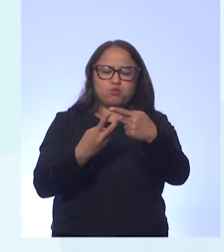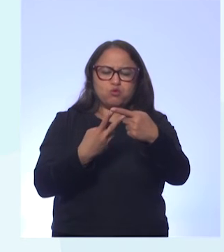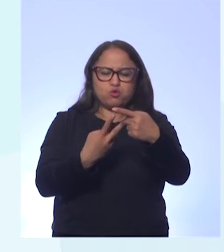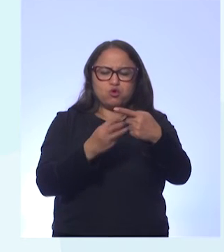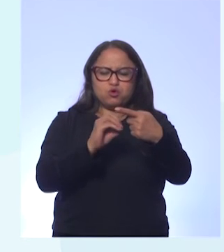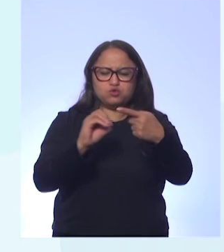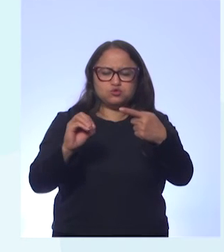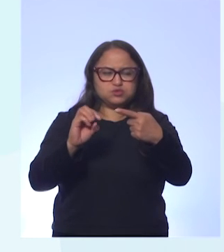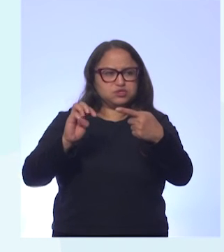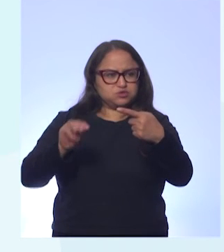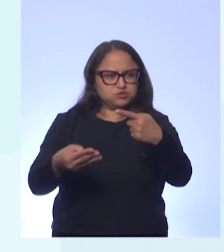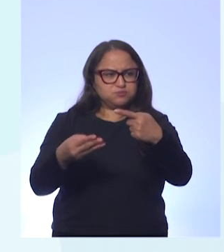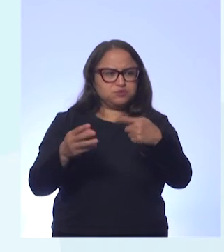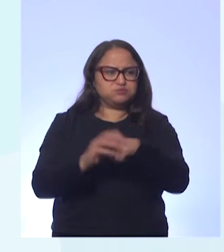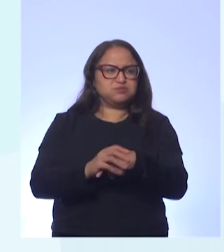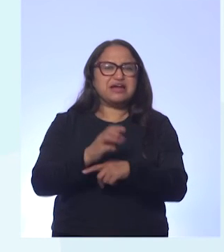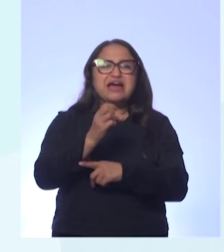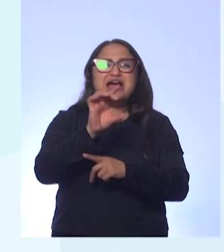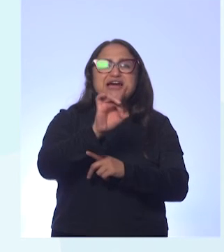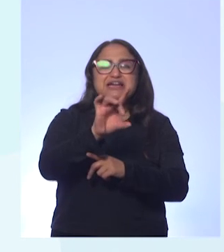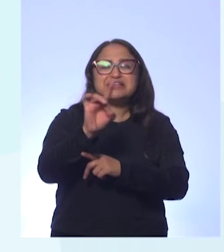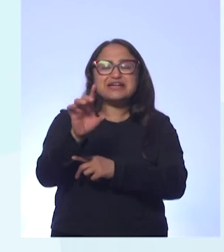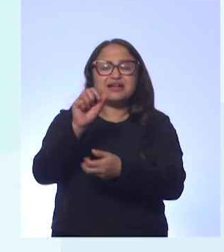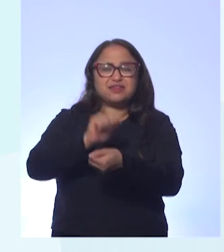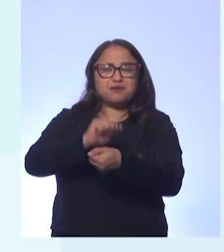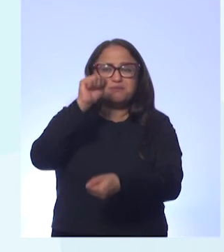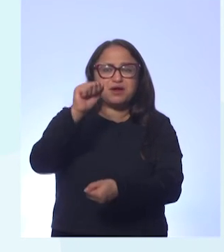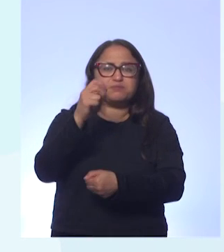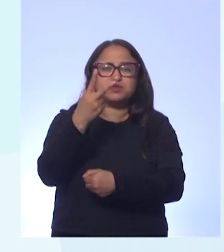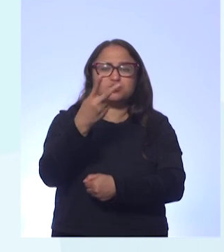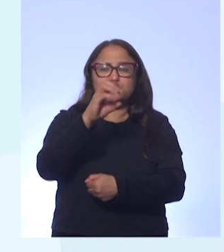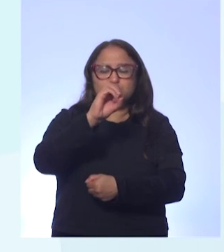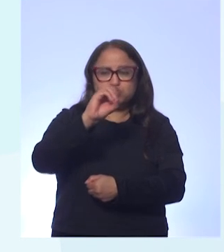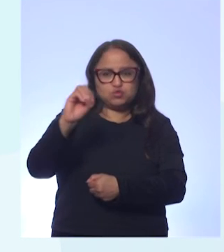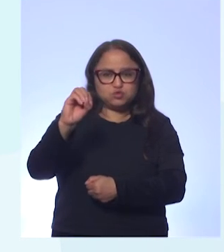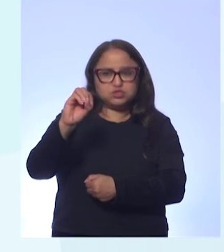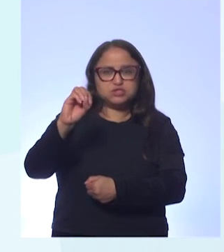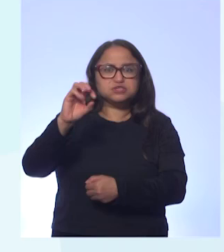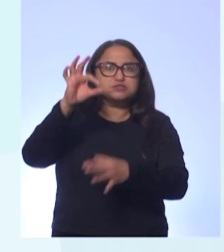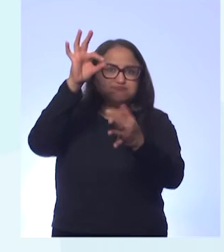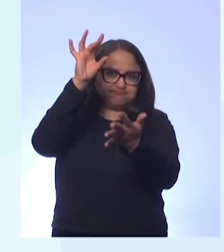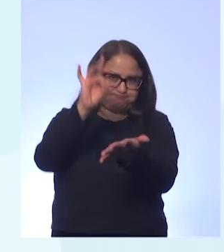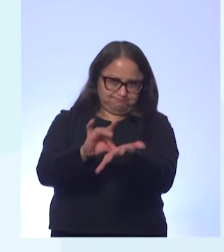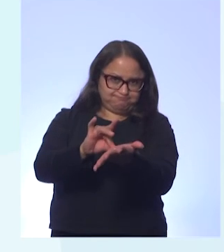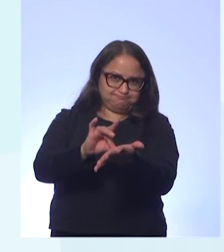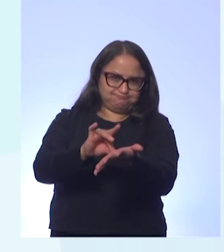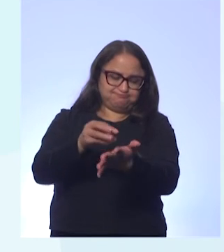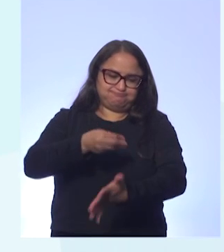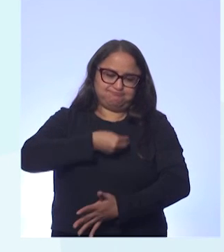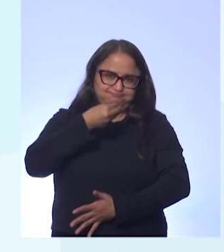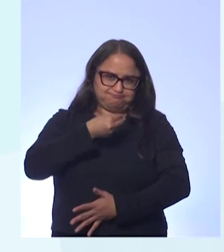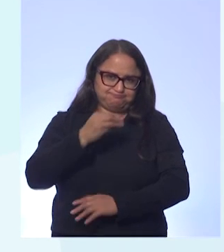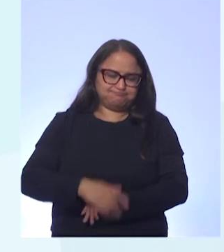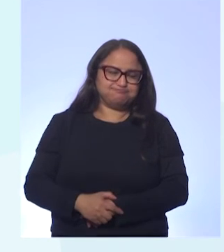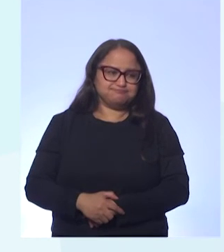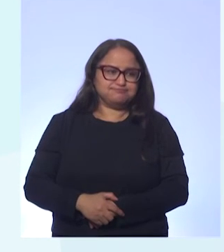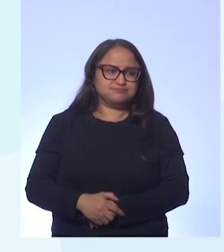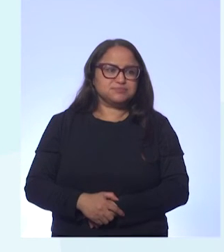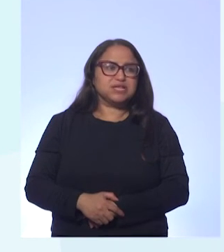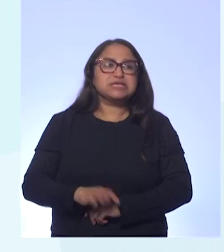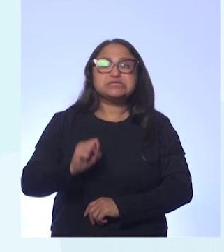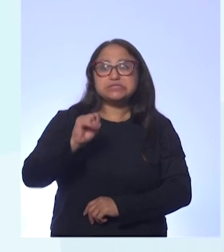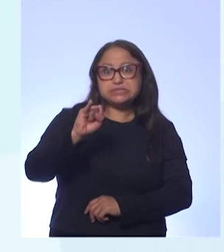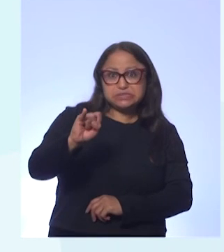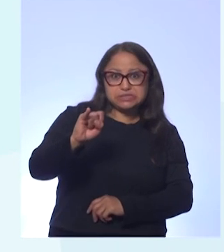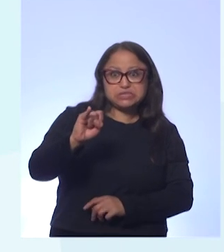pode representar assim. Cada um no mapa vale 200.000 vezes na vida real, tá certo? Então, ele quer saber se